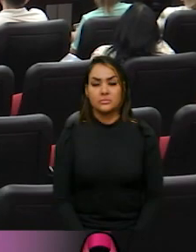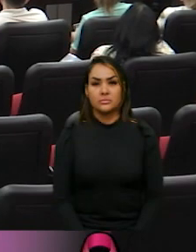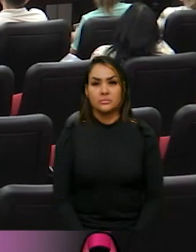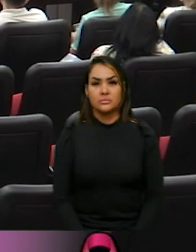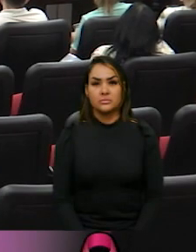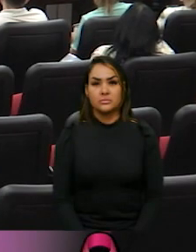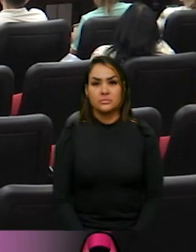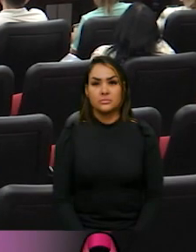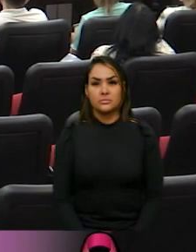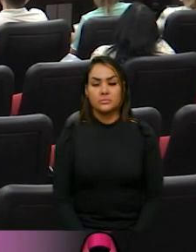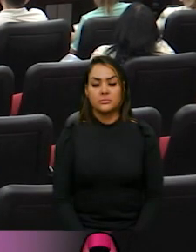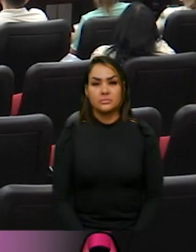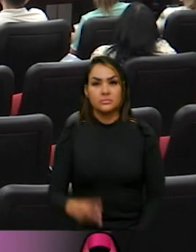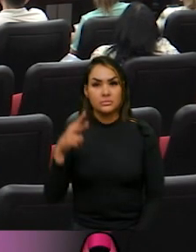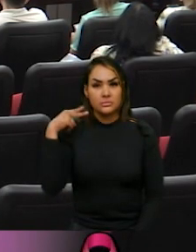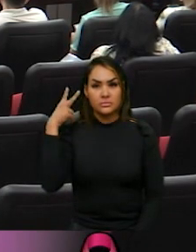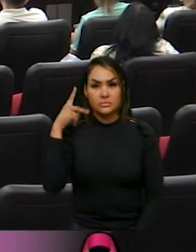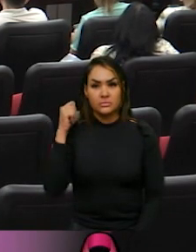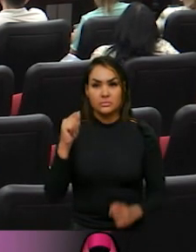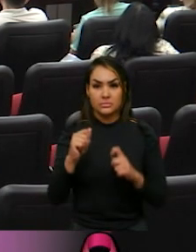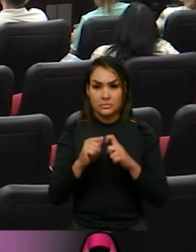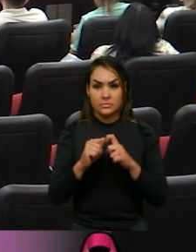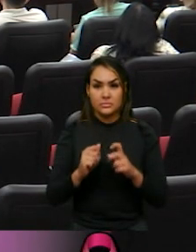Pela ordem, senhor presidente.